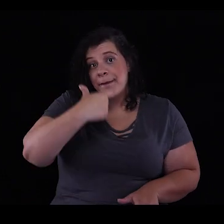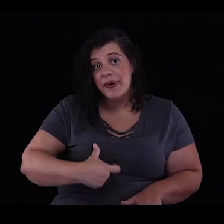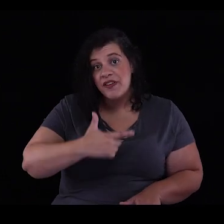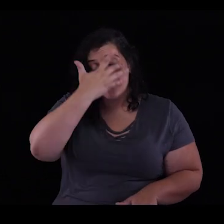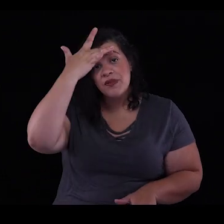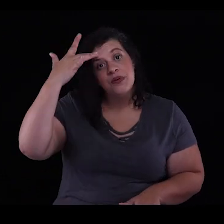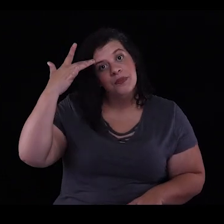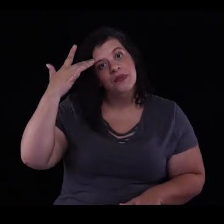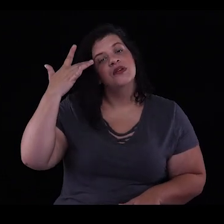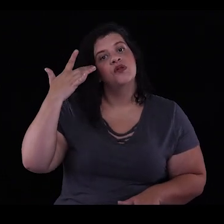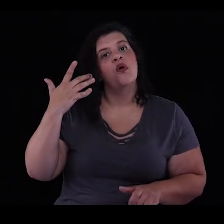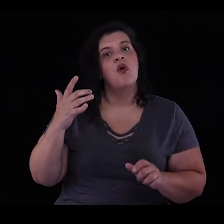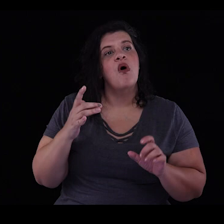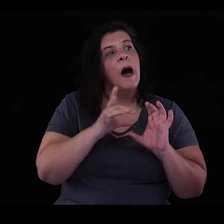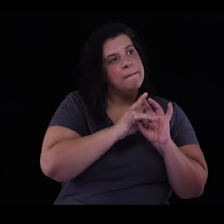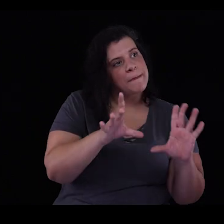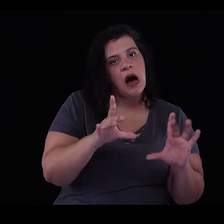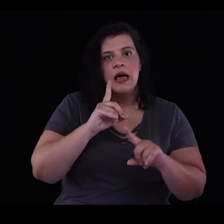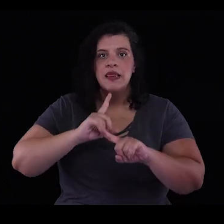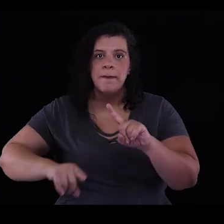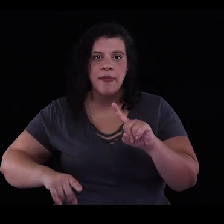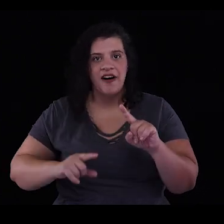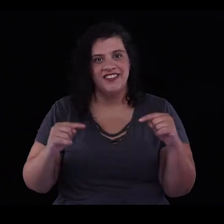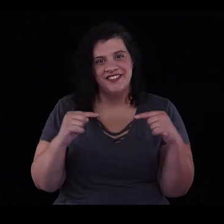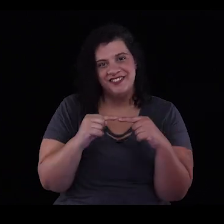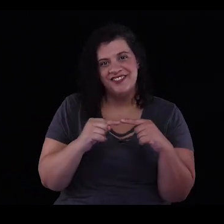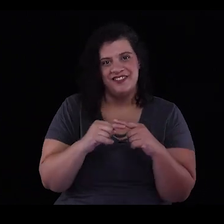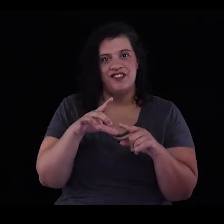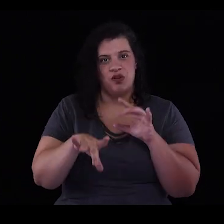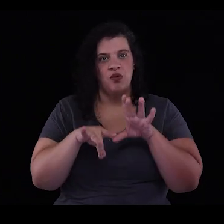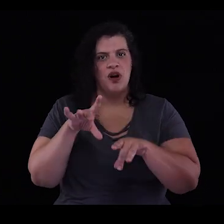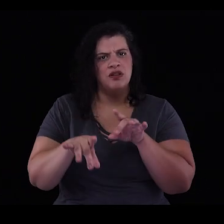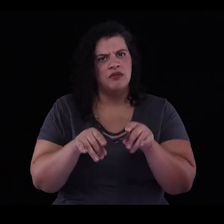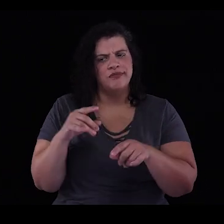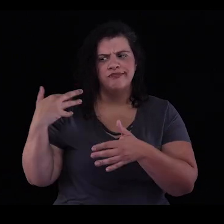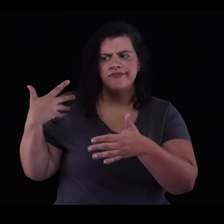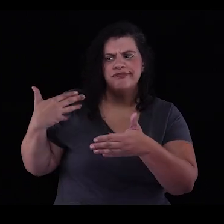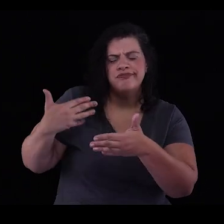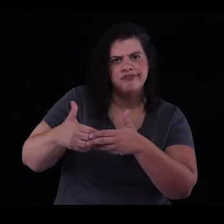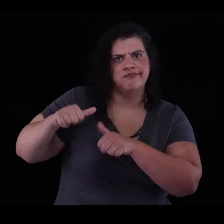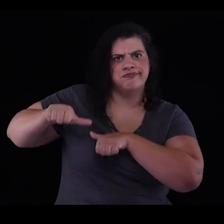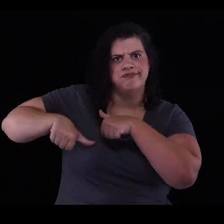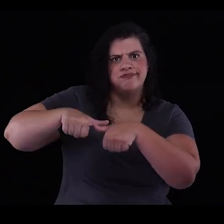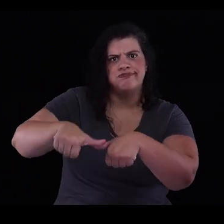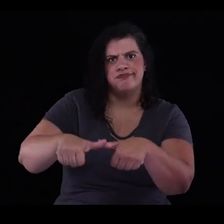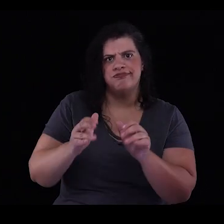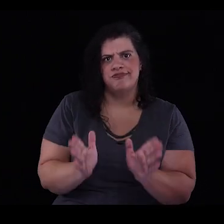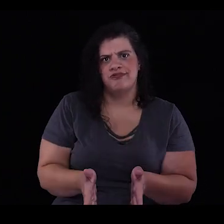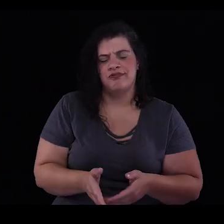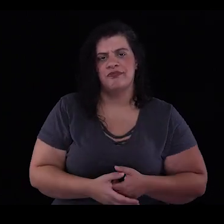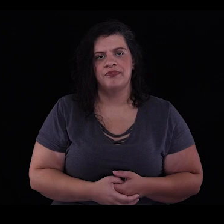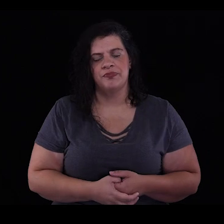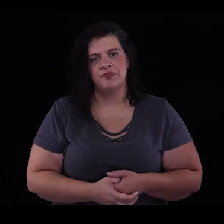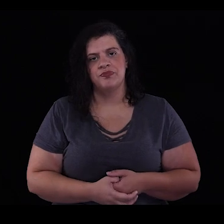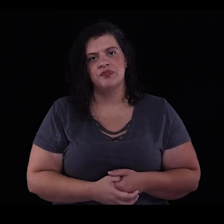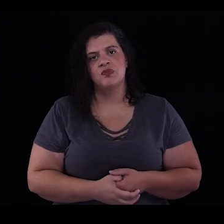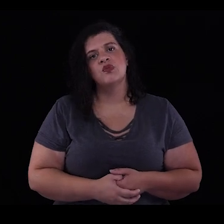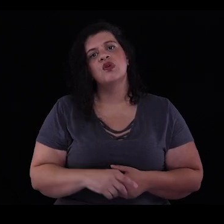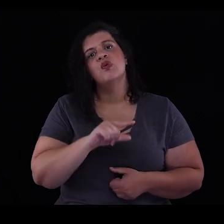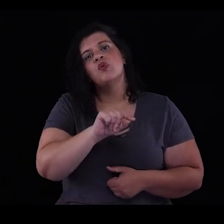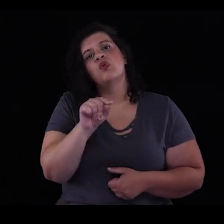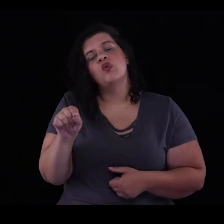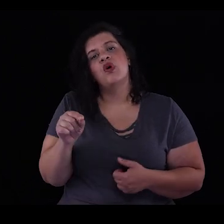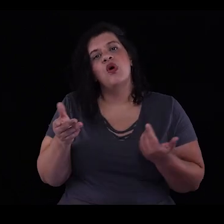que podem ou não ser curadoras e, enfim, suas trajetórias e posturas de vida, que